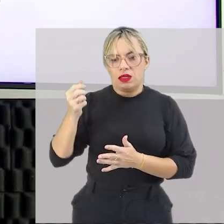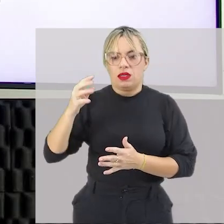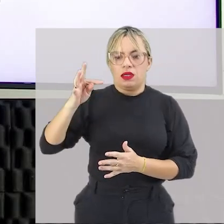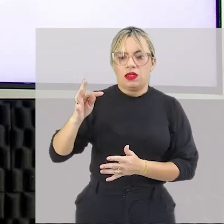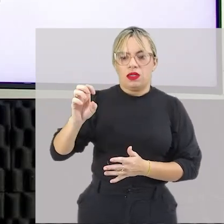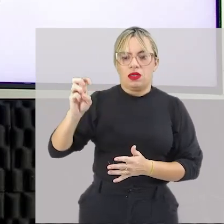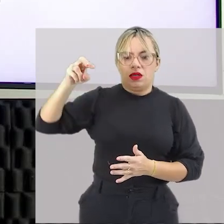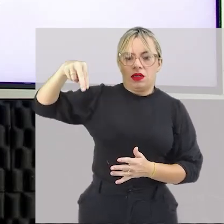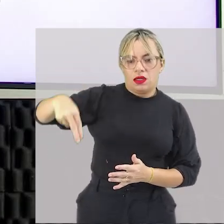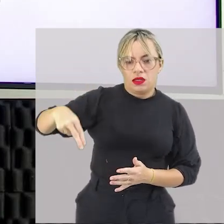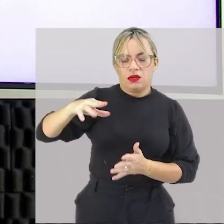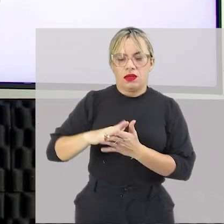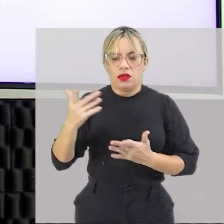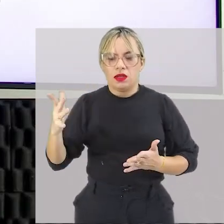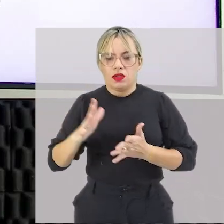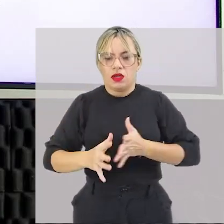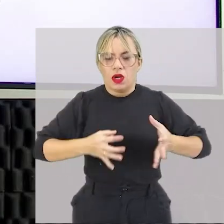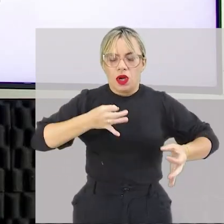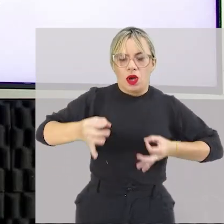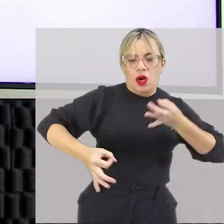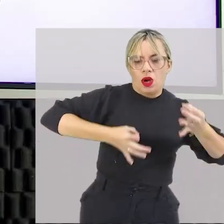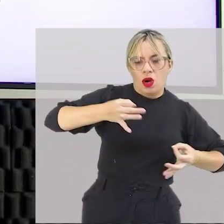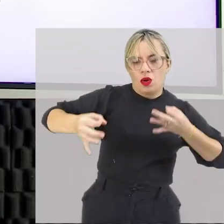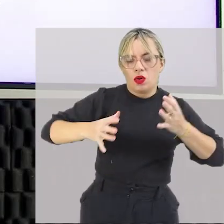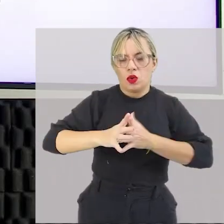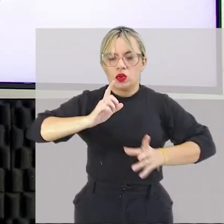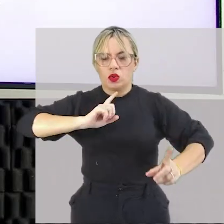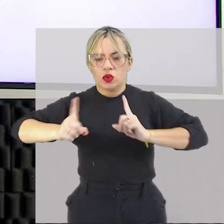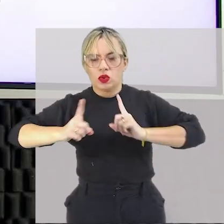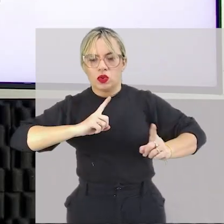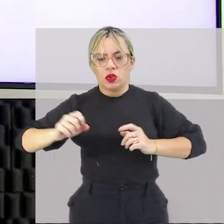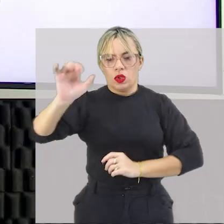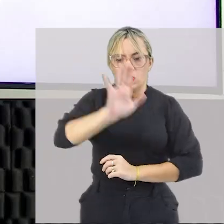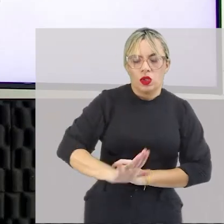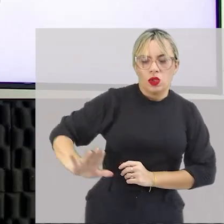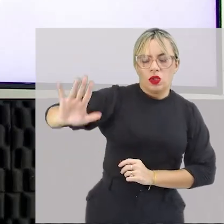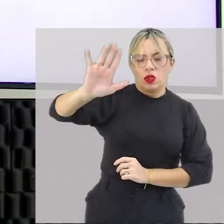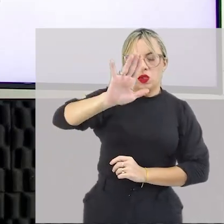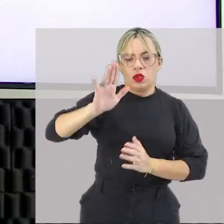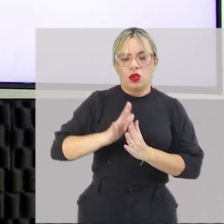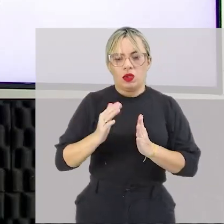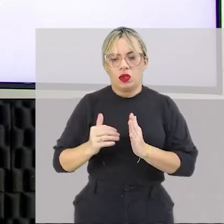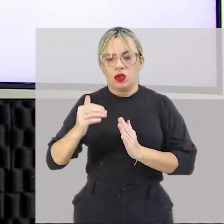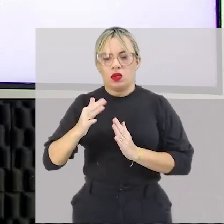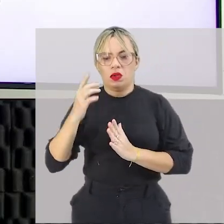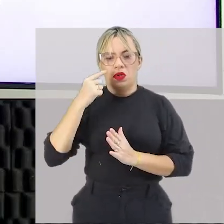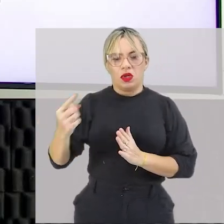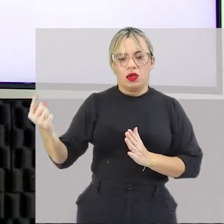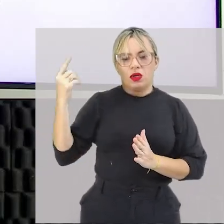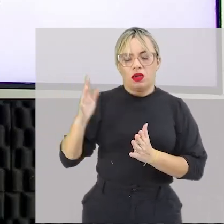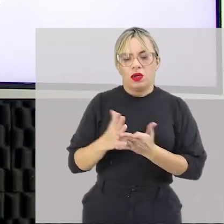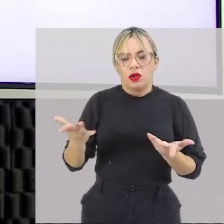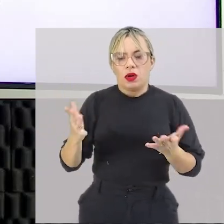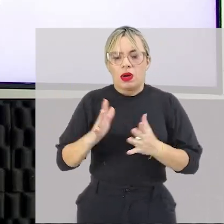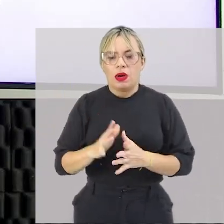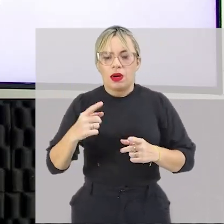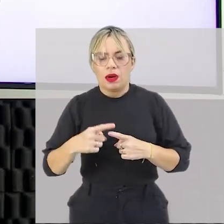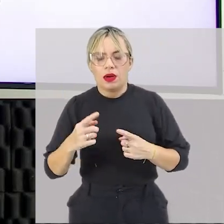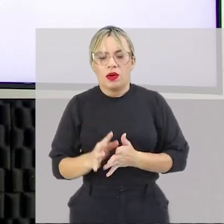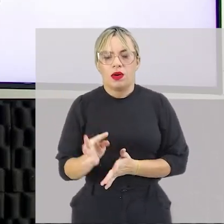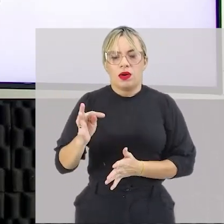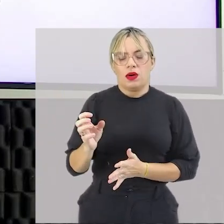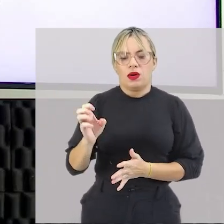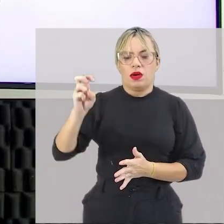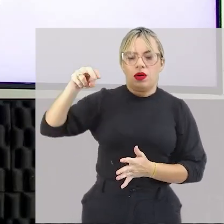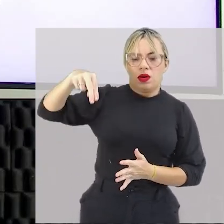o TEN, por sua crítica ao discurso nacional hegemônico. Isto é, enquanto